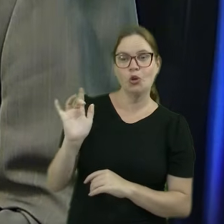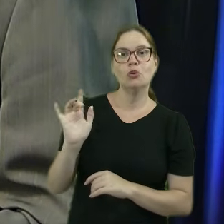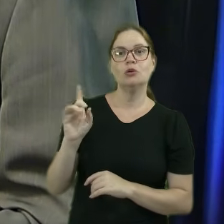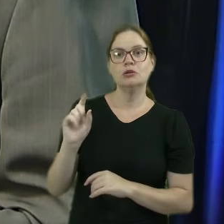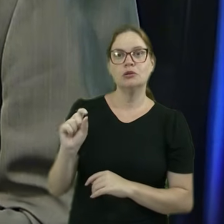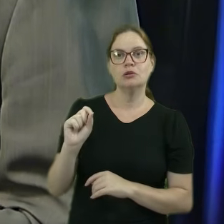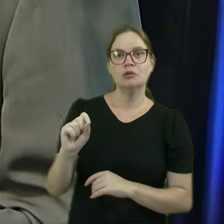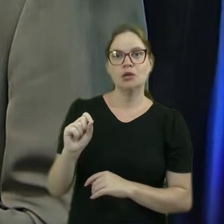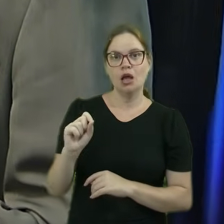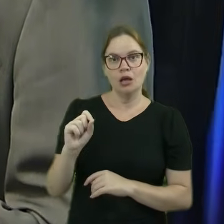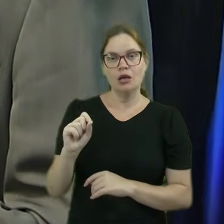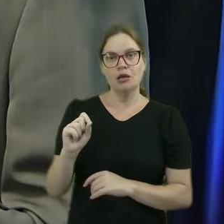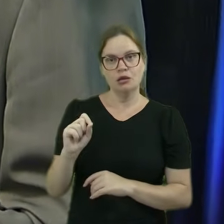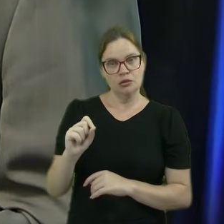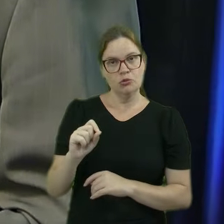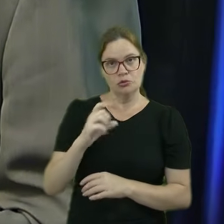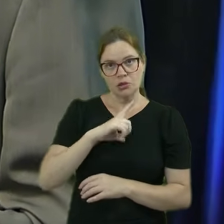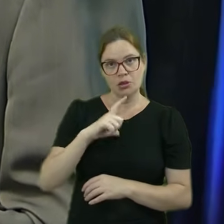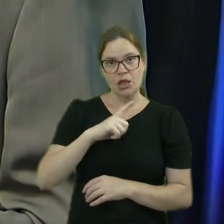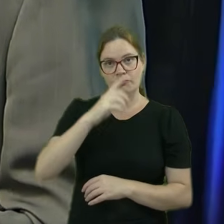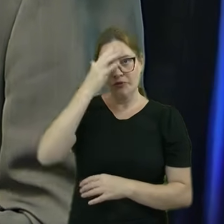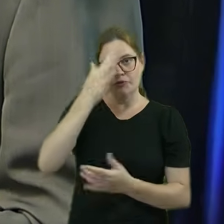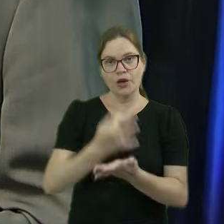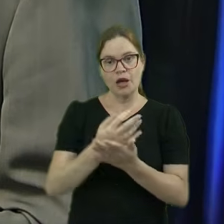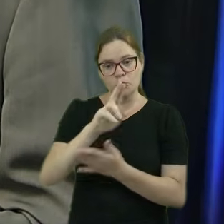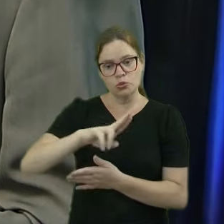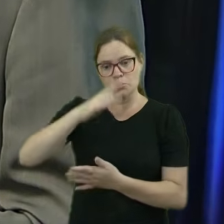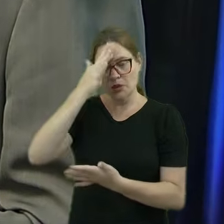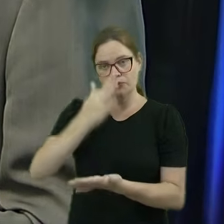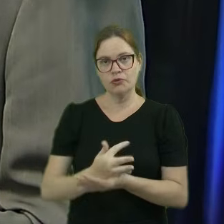usando a fé. Porque